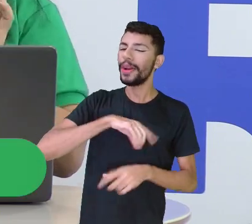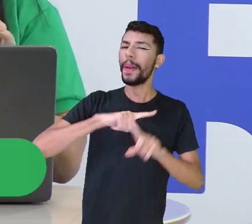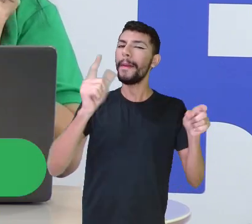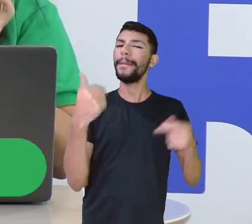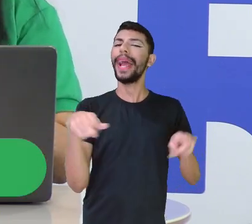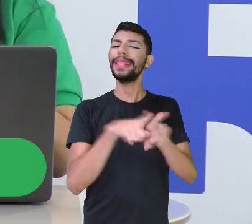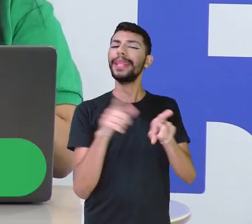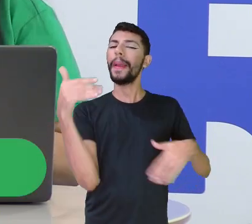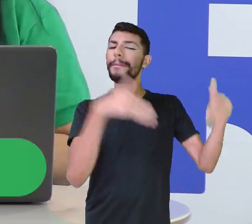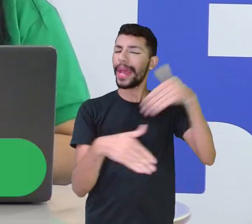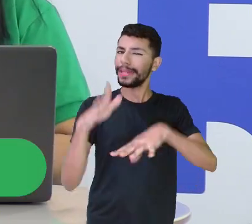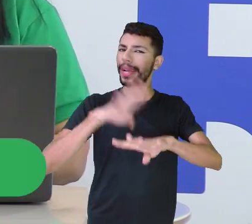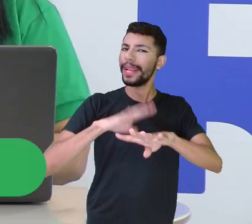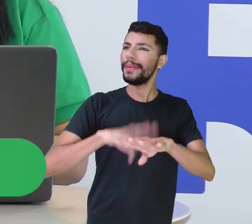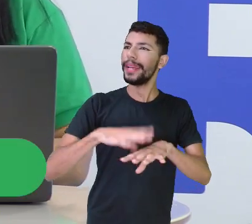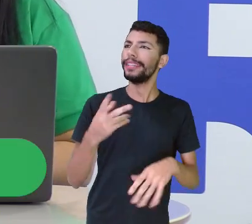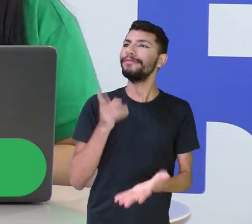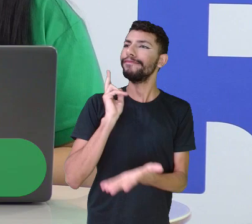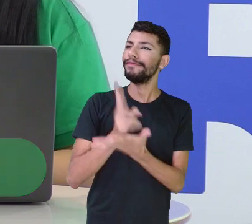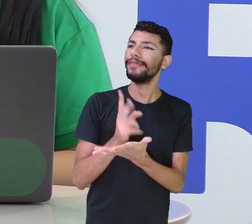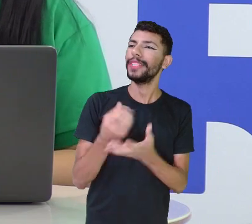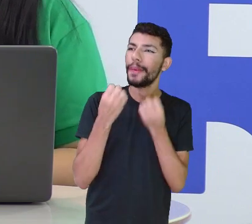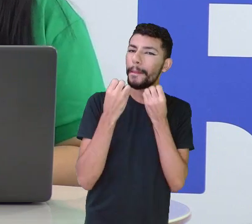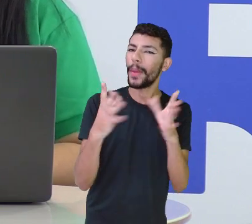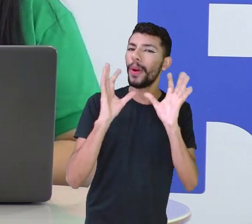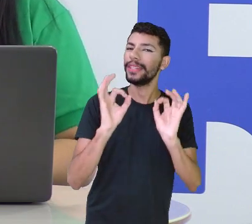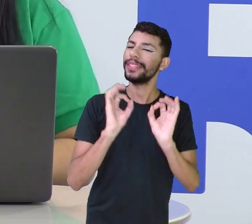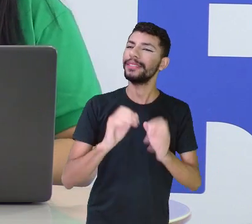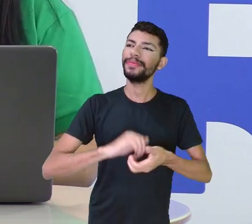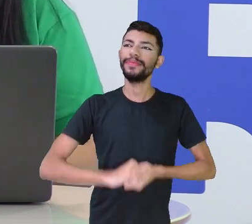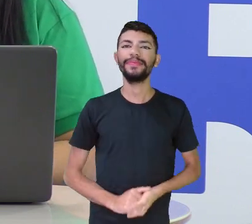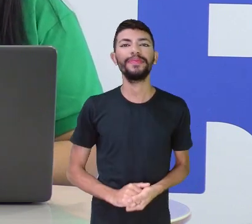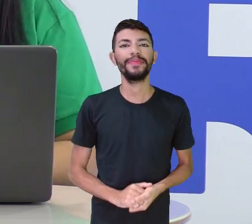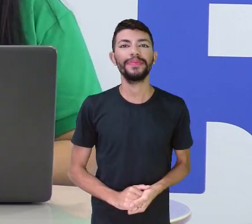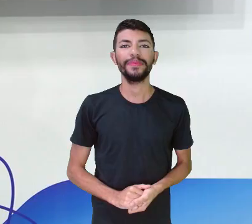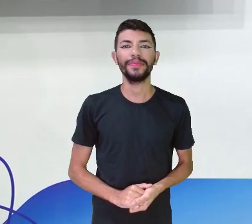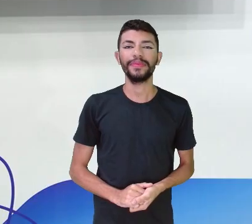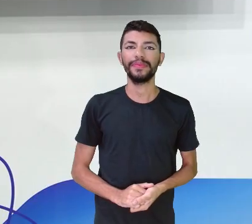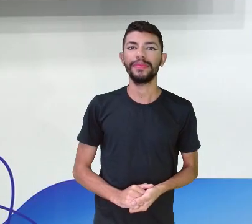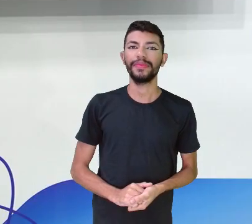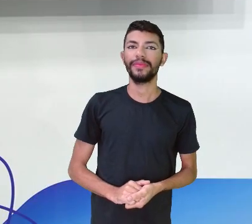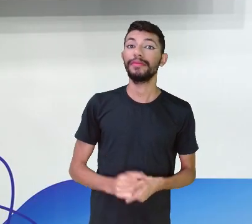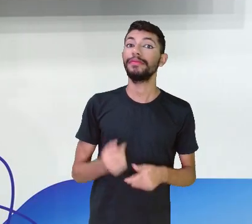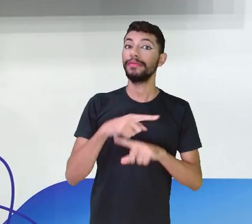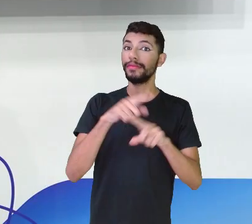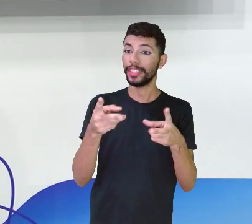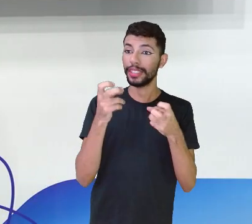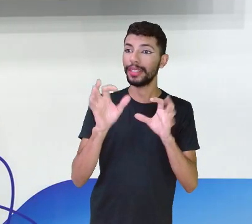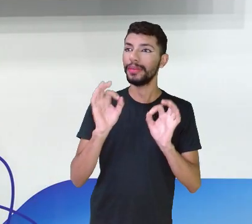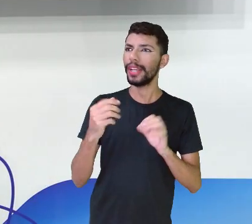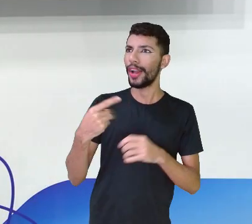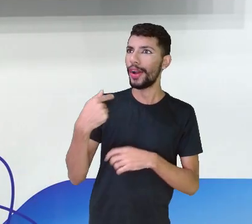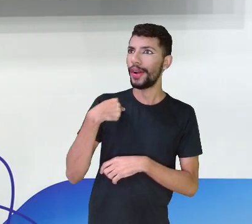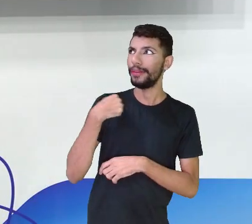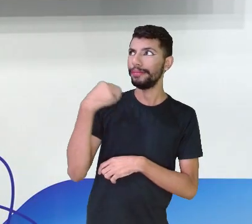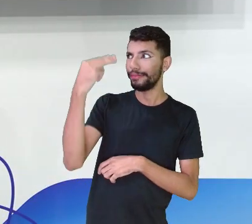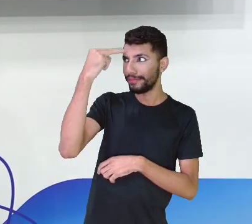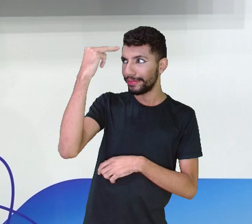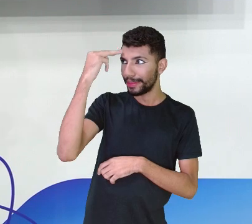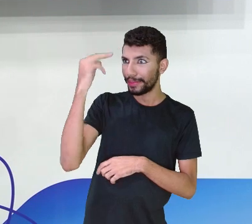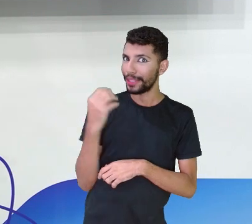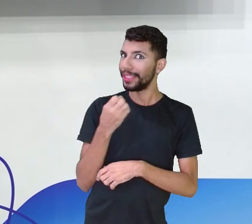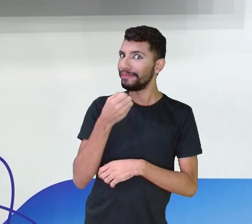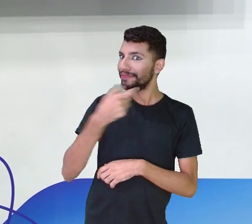matemática, que como sempre está imperdível. Fica aí. É isso mesmo. Vocês viram, né, que de memória eu não tenho